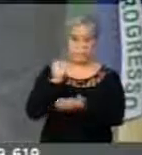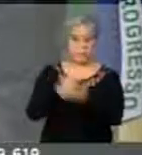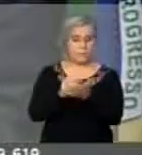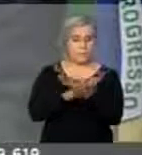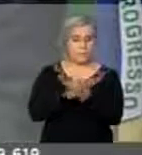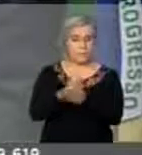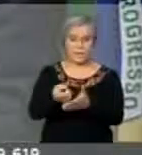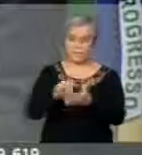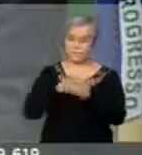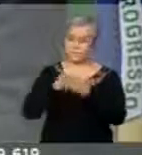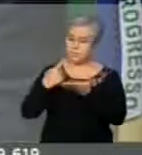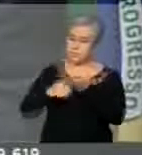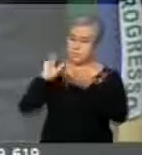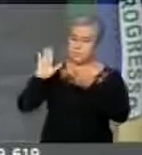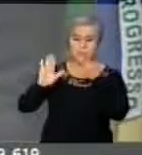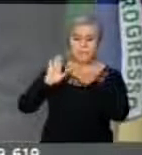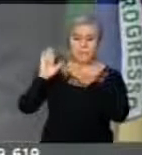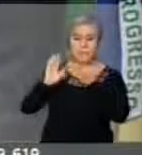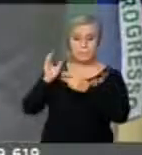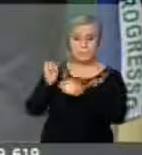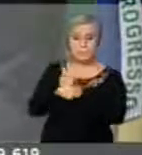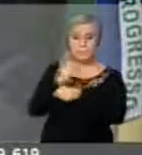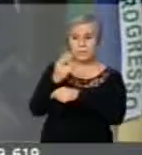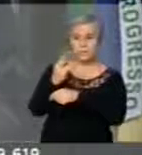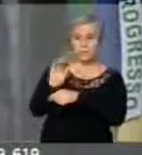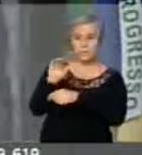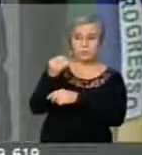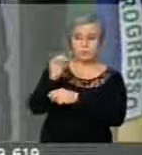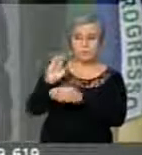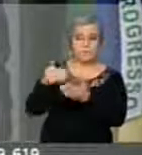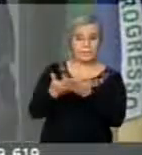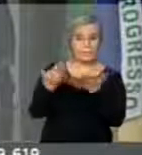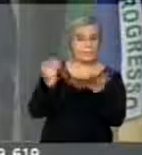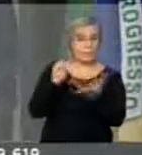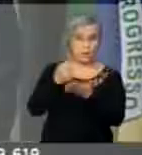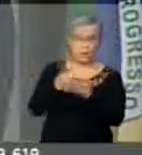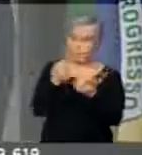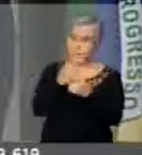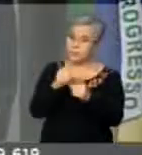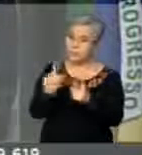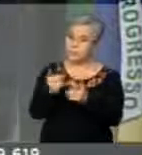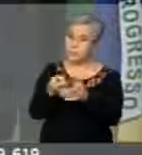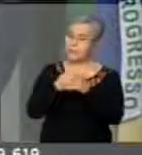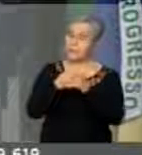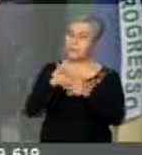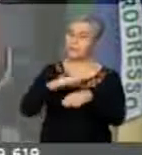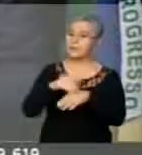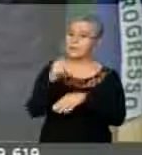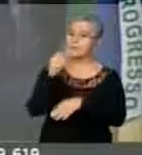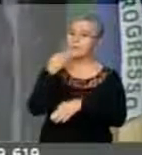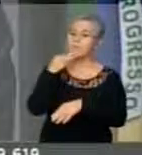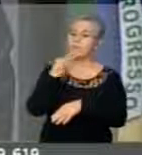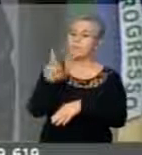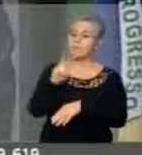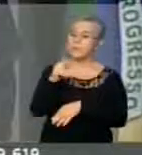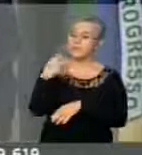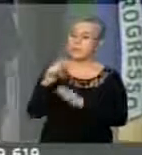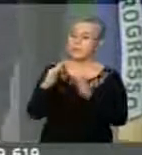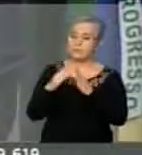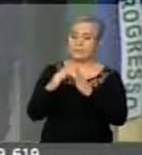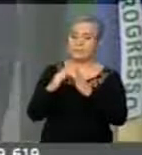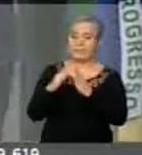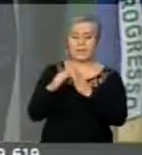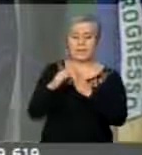campanha de 2010 ainda, deve mais quase R$1 milhão. Sua casa está sendo piorada e